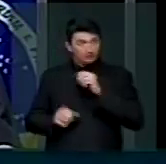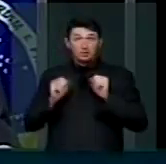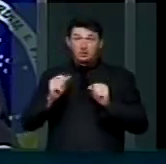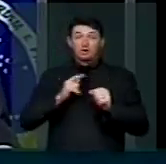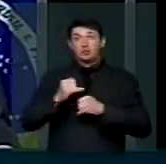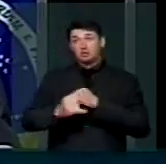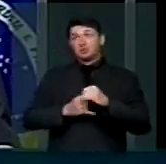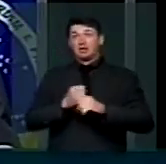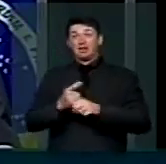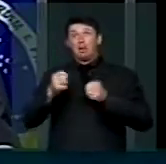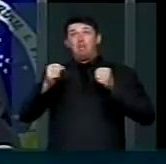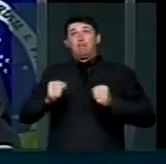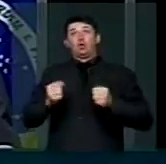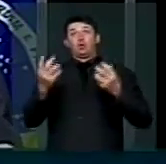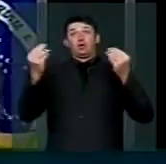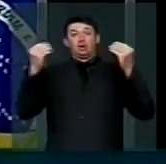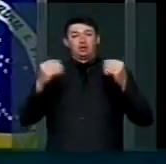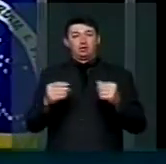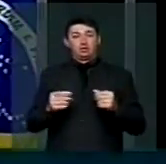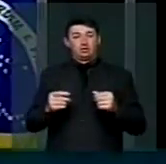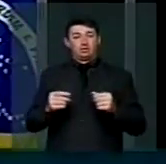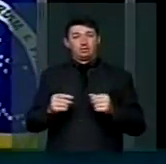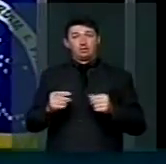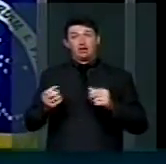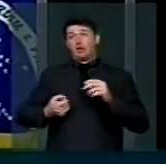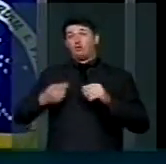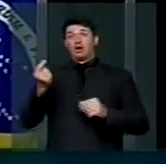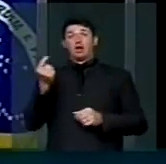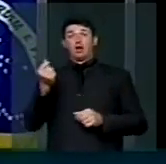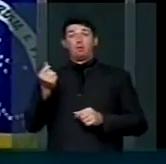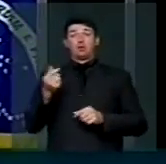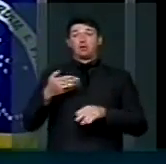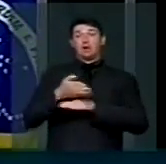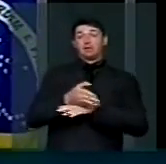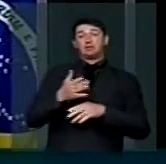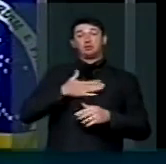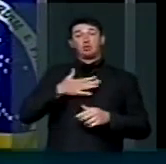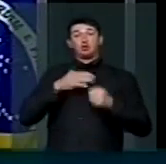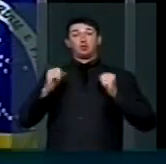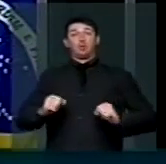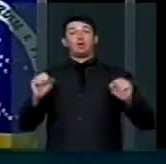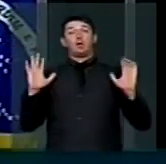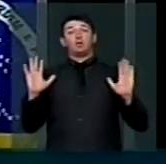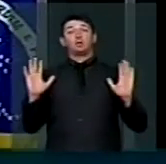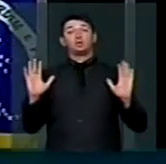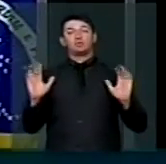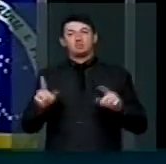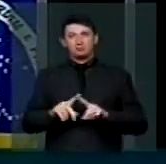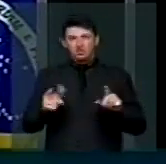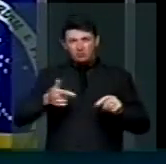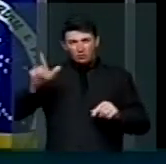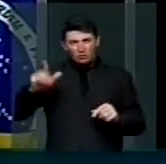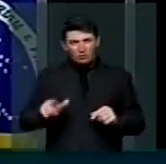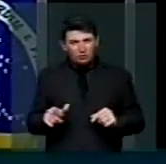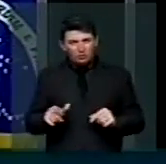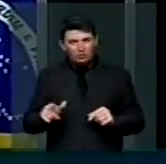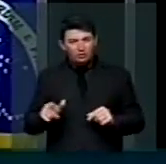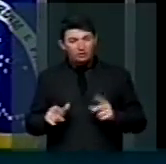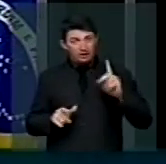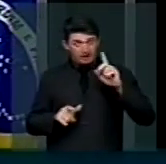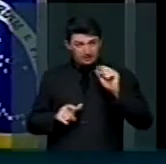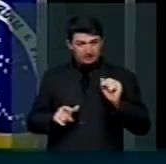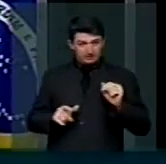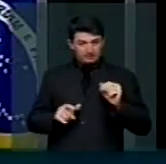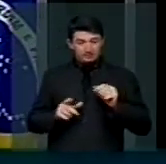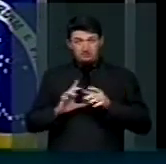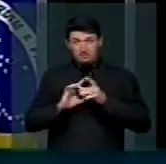site que, de tão poderoso que seja, ele cria um preço mais acessível, porque ele é muito poderoso. Agora, um outro, não é, de caráter